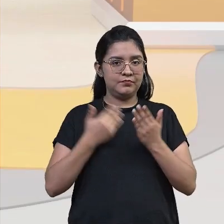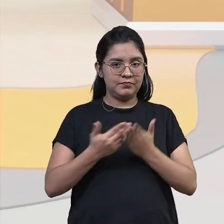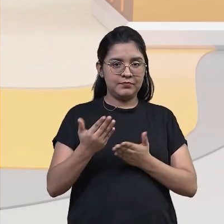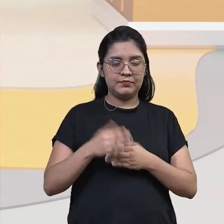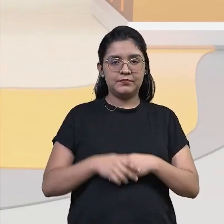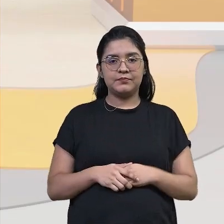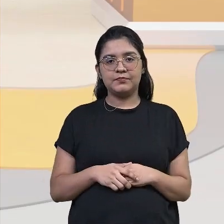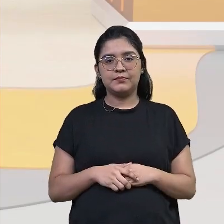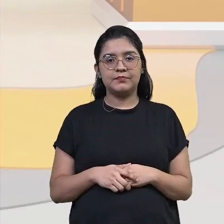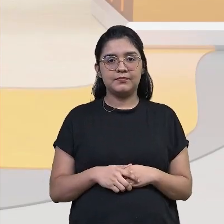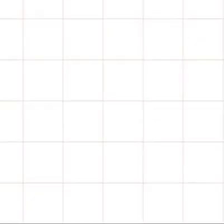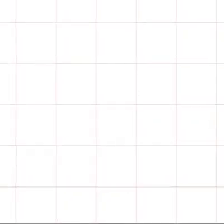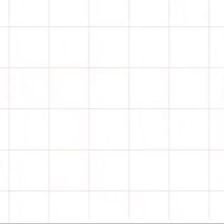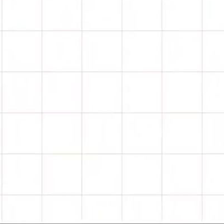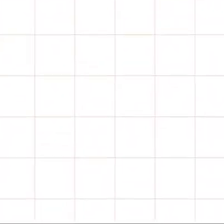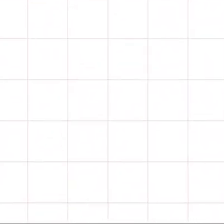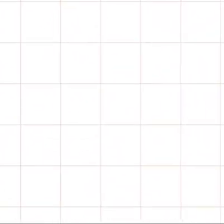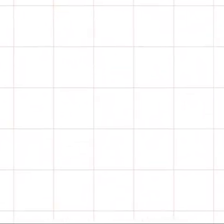Acompanhem.